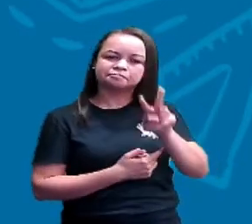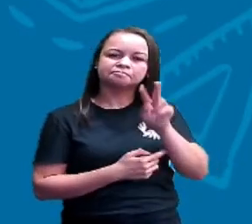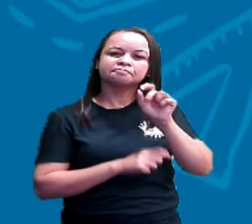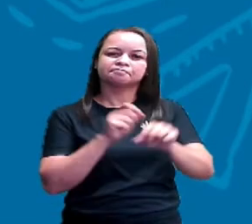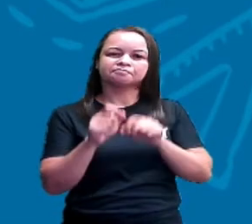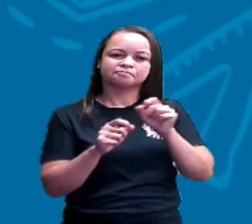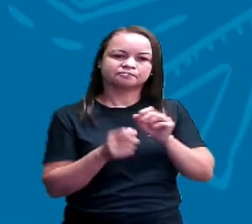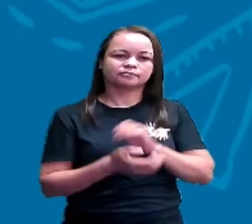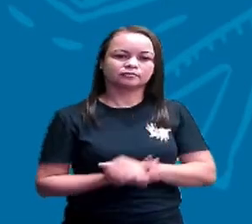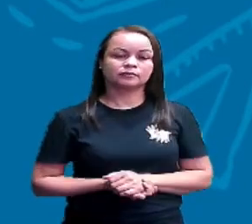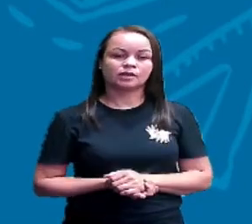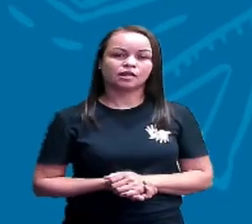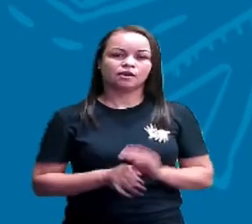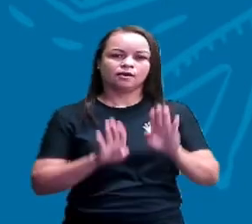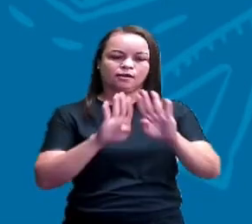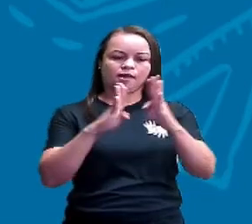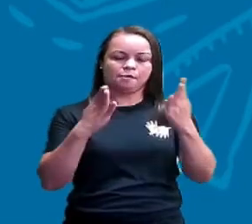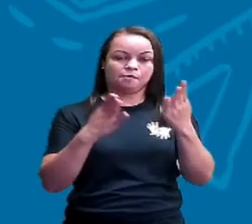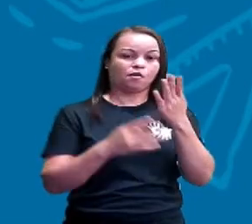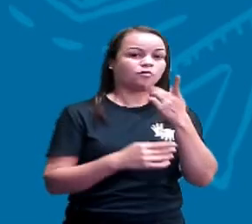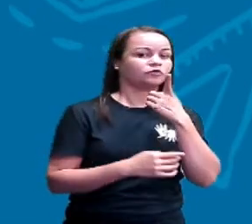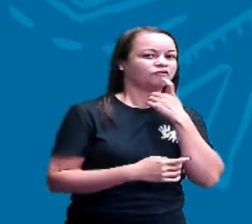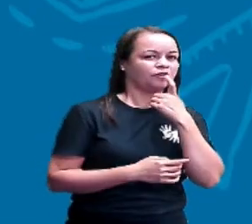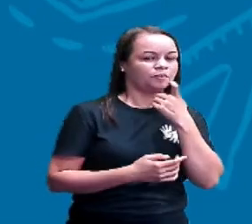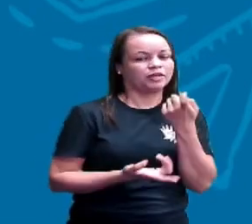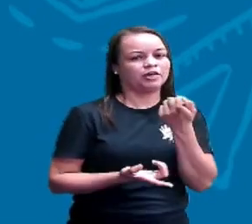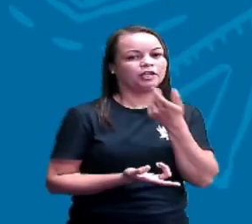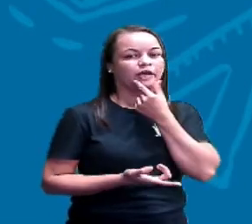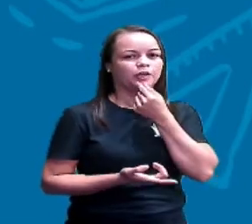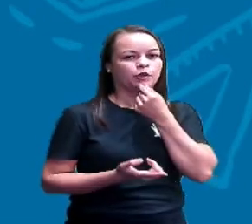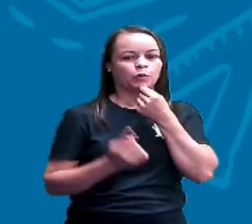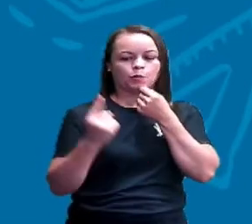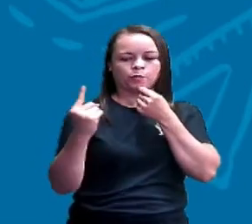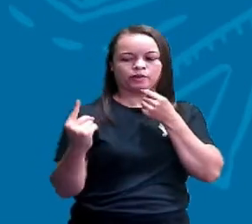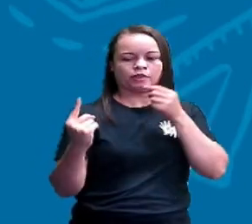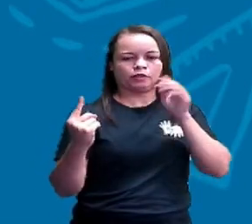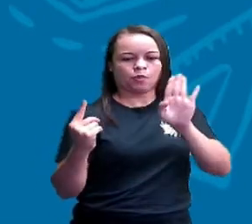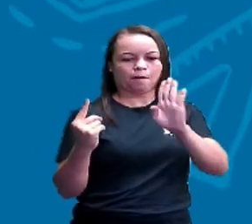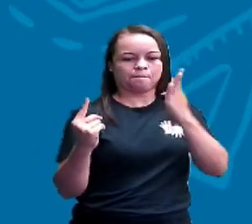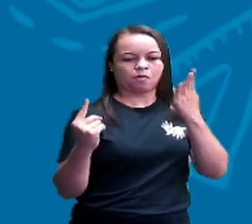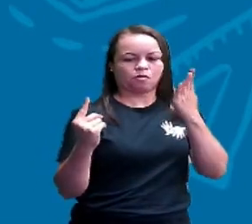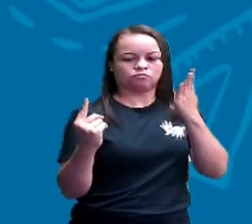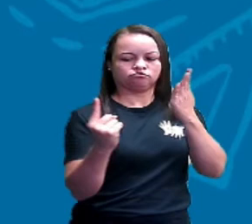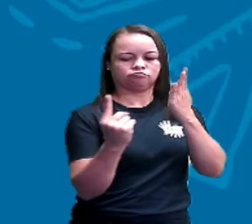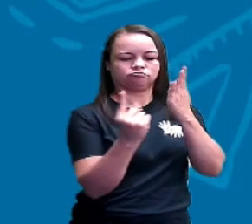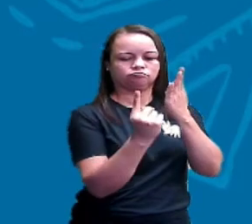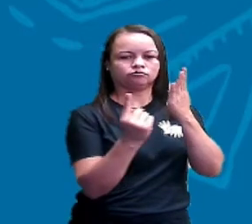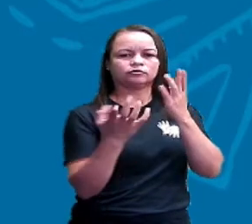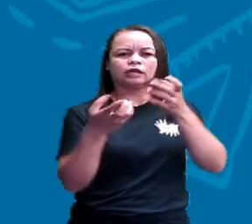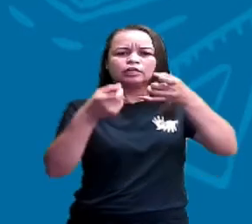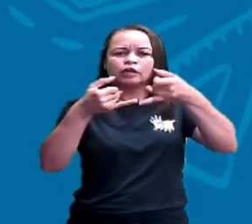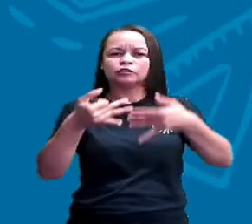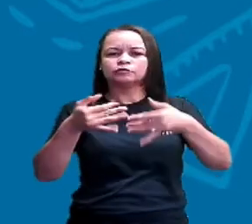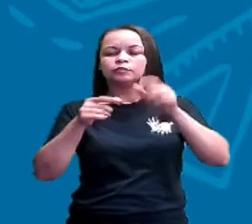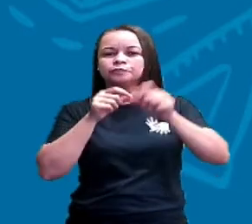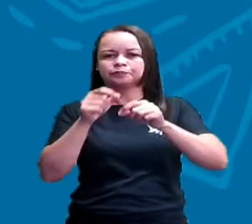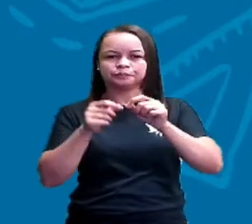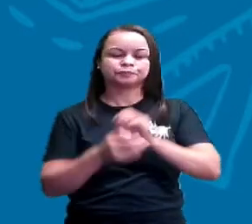a porta vermelha e o menino do lado. E ele diz assim na